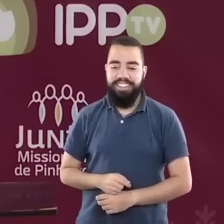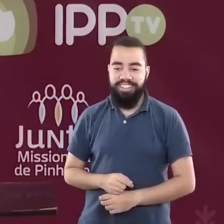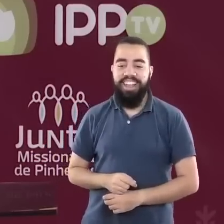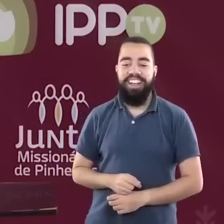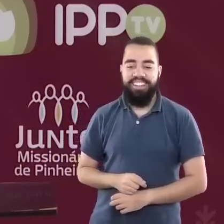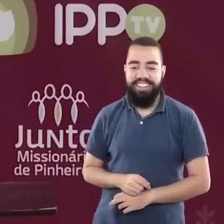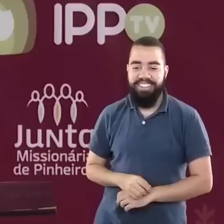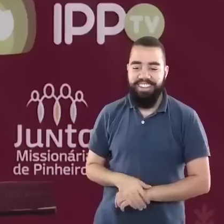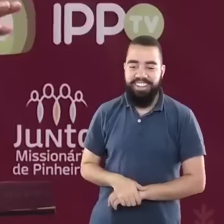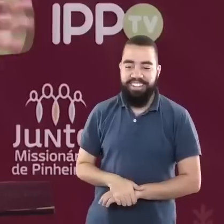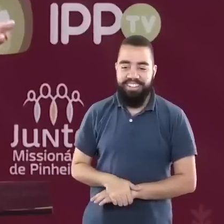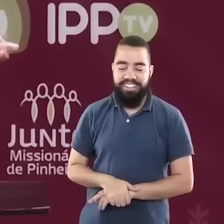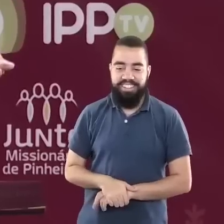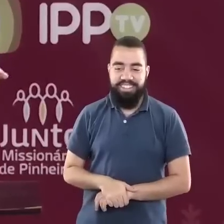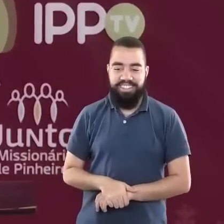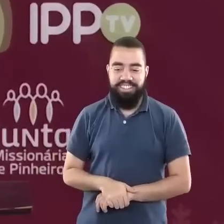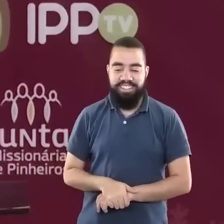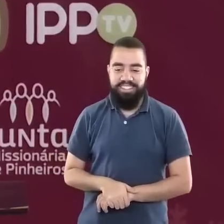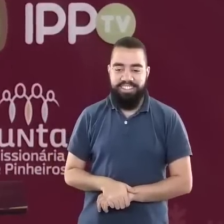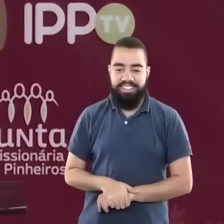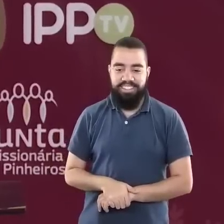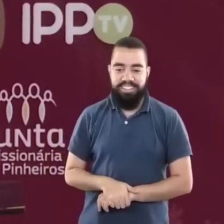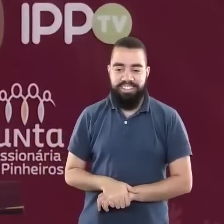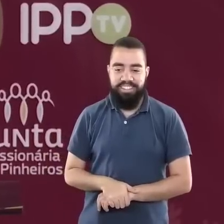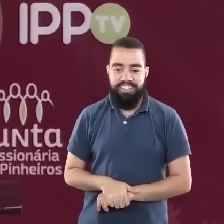Ele é tudo na eternidade